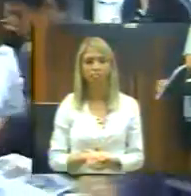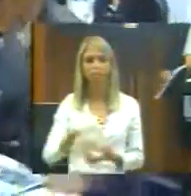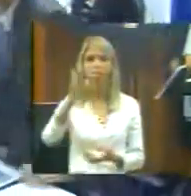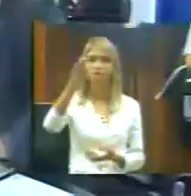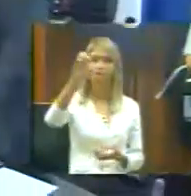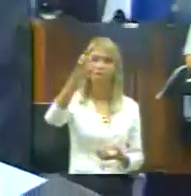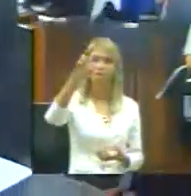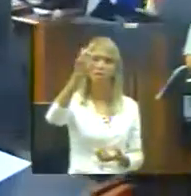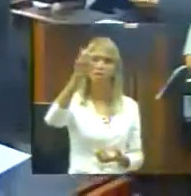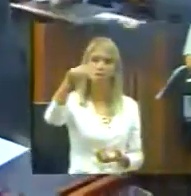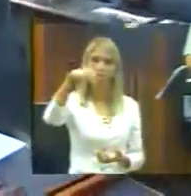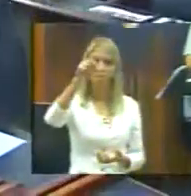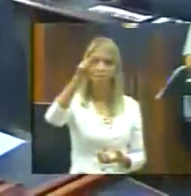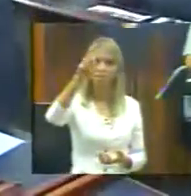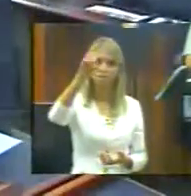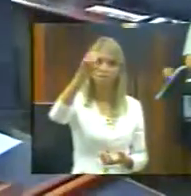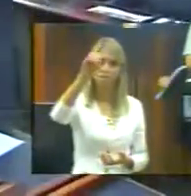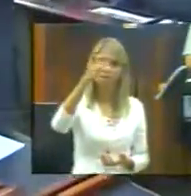Silva.